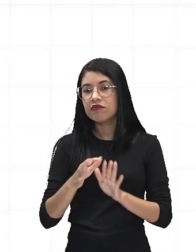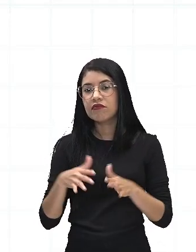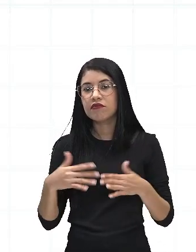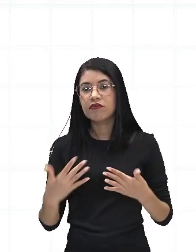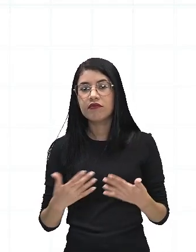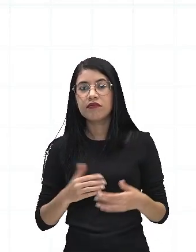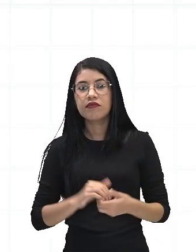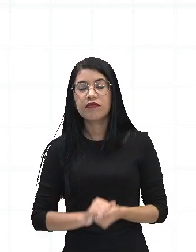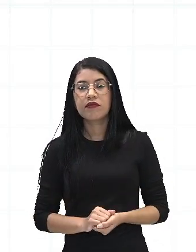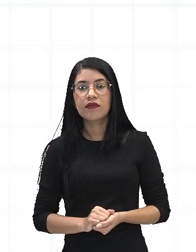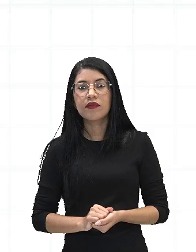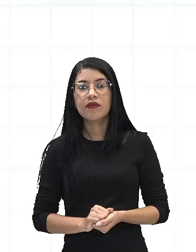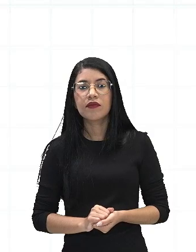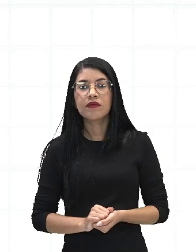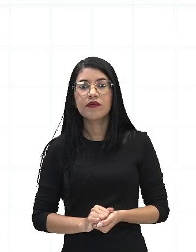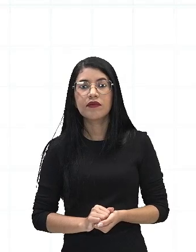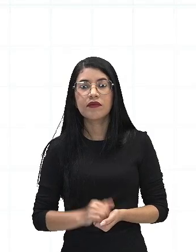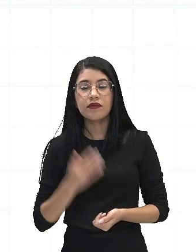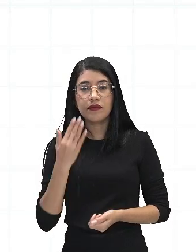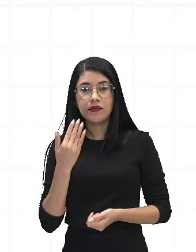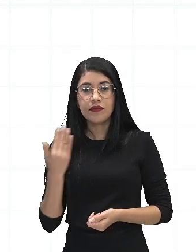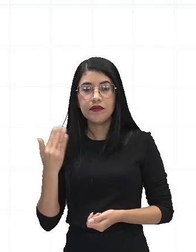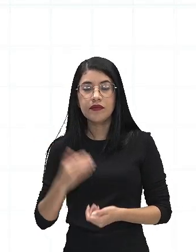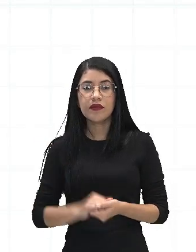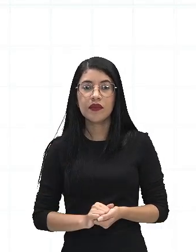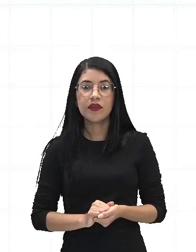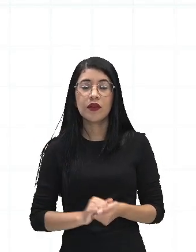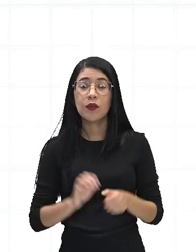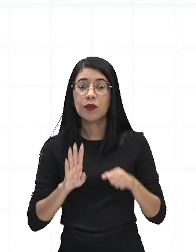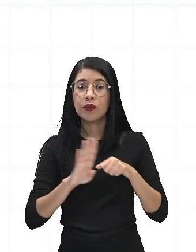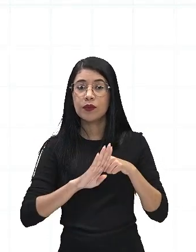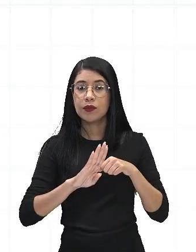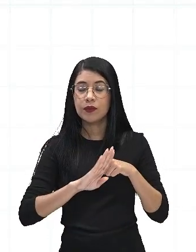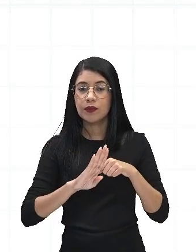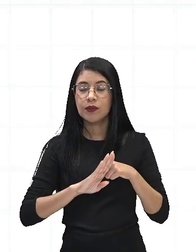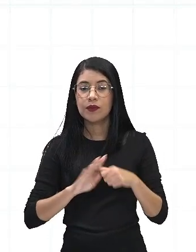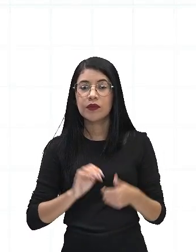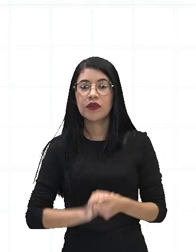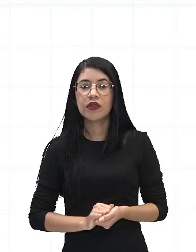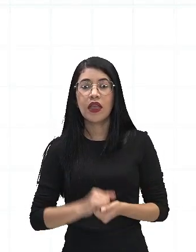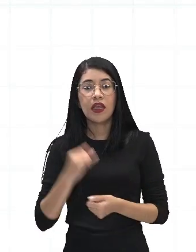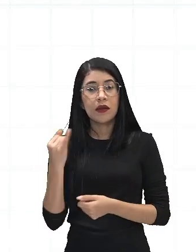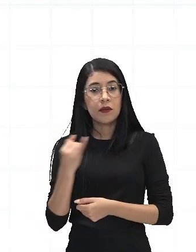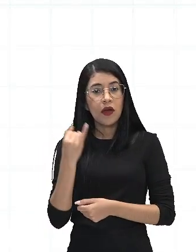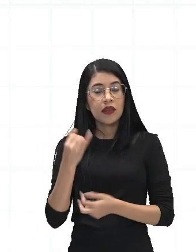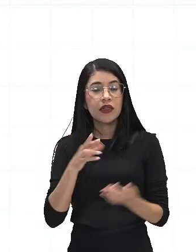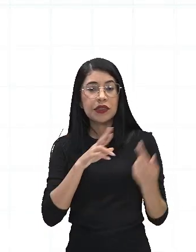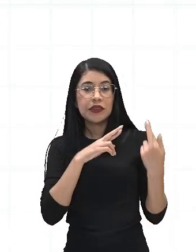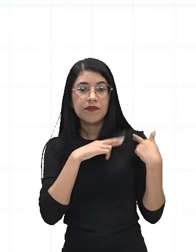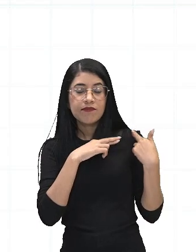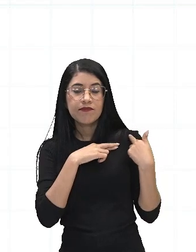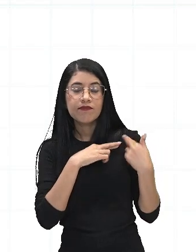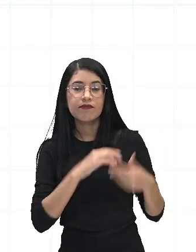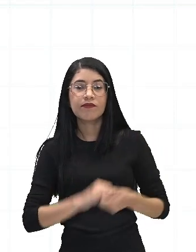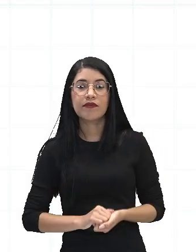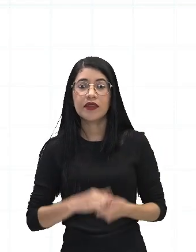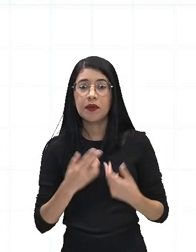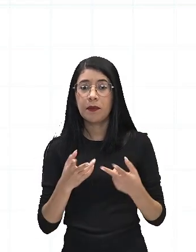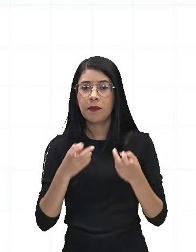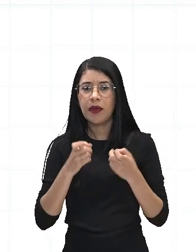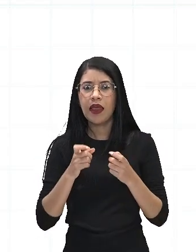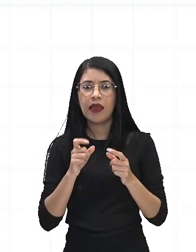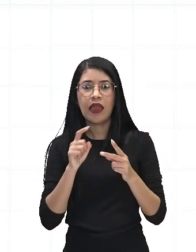positiva? Então, destacando para vocês os nossos substantivos. Importância e responsabilidade. Observem que as